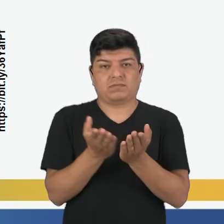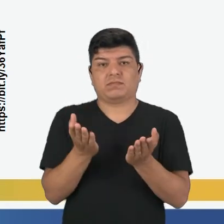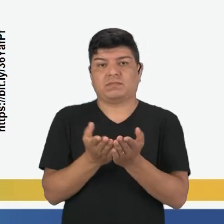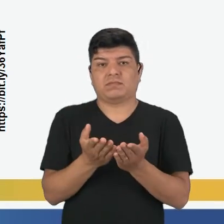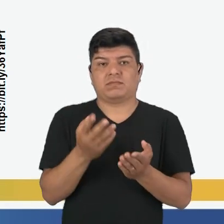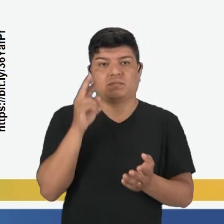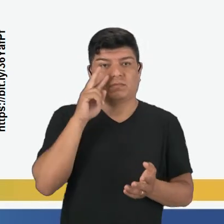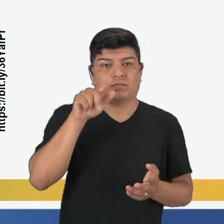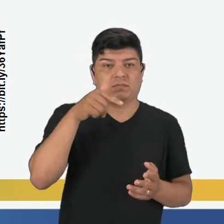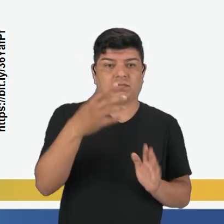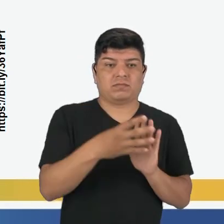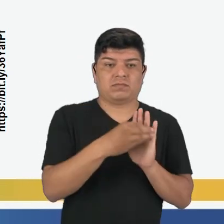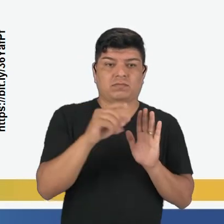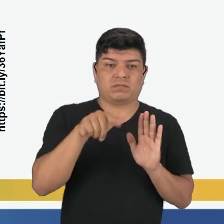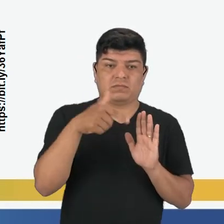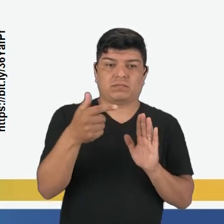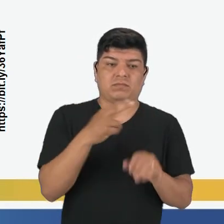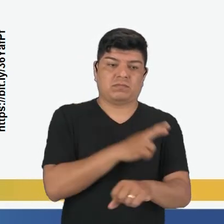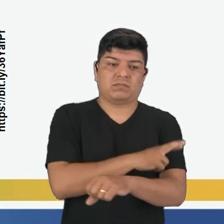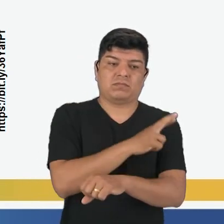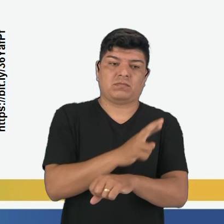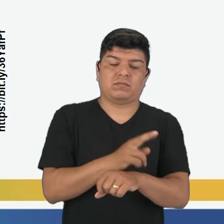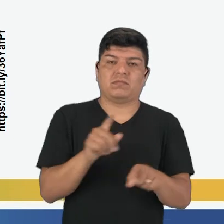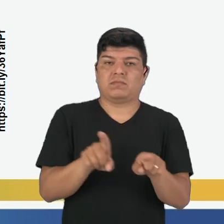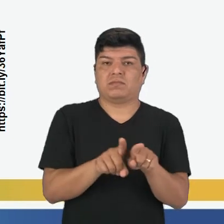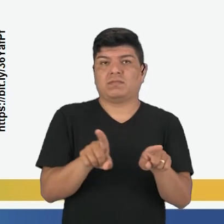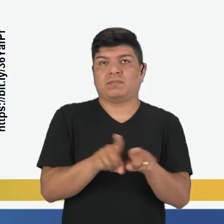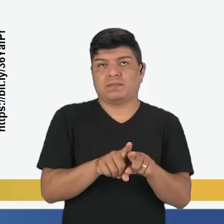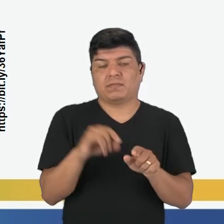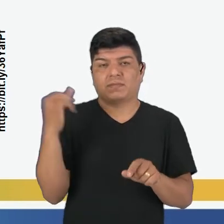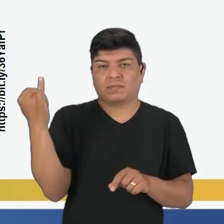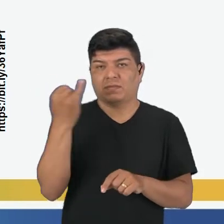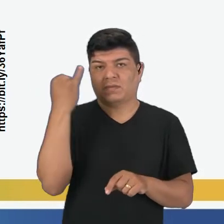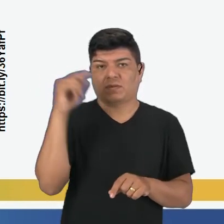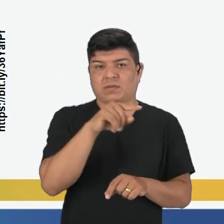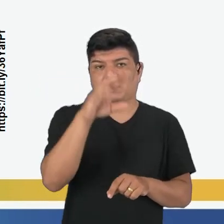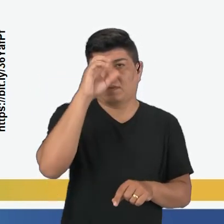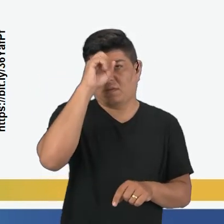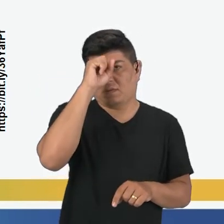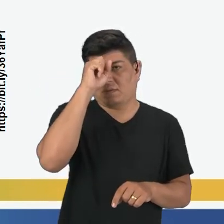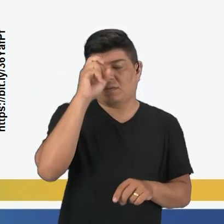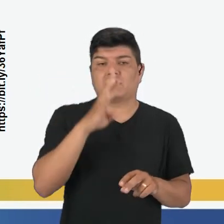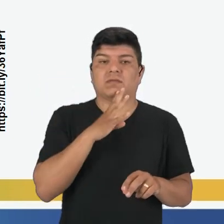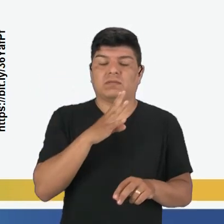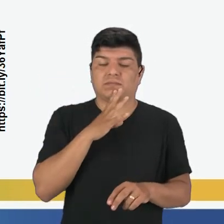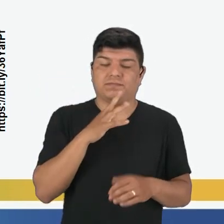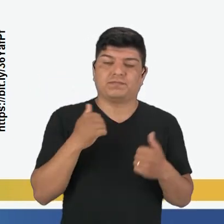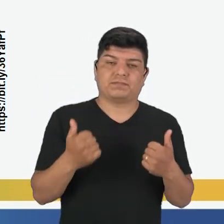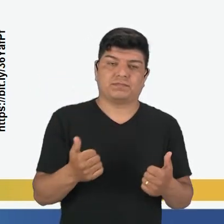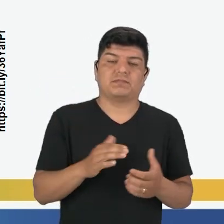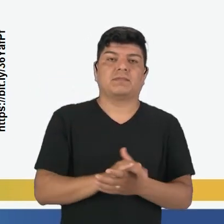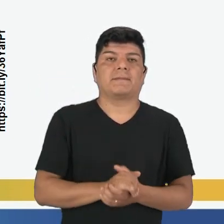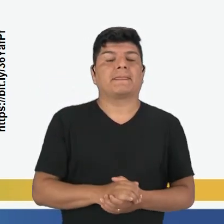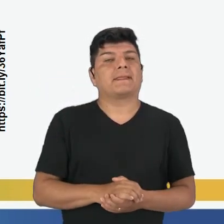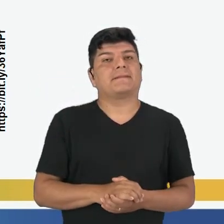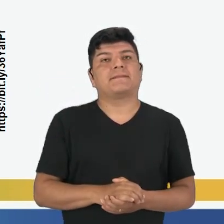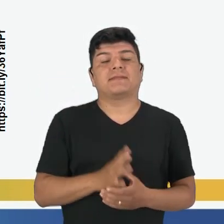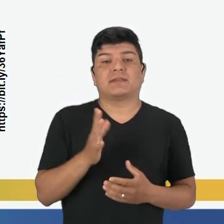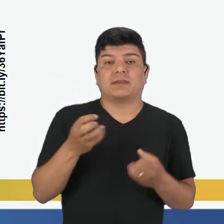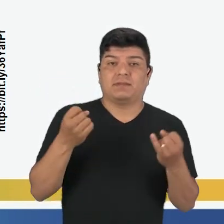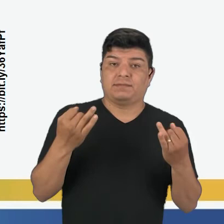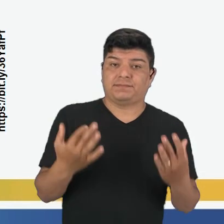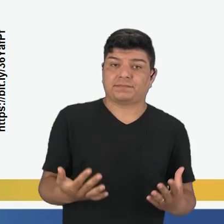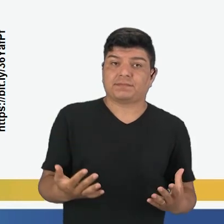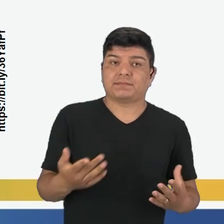pessoa usando um outro símbolo de uma outra religião, então é importante até você aprender a reconhecer isso, entendeu? Como eu já